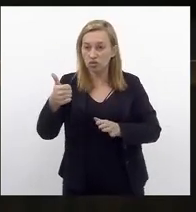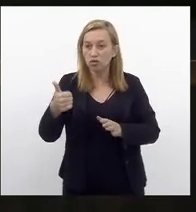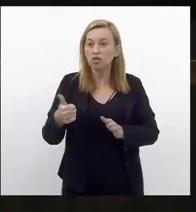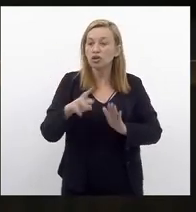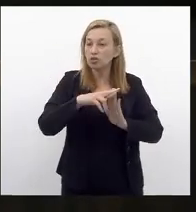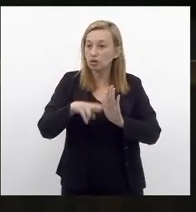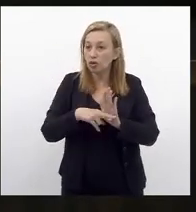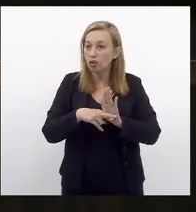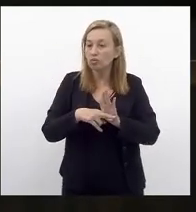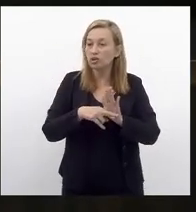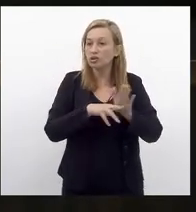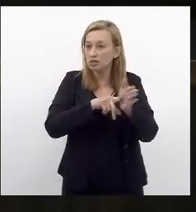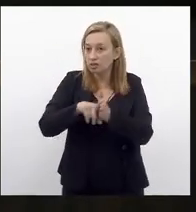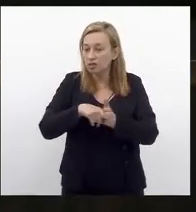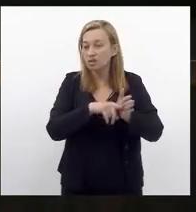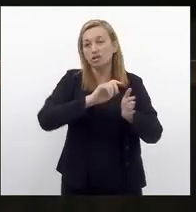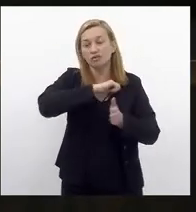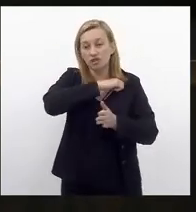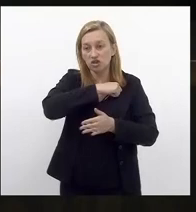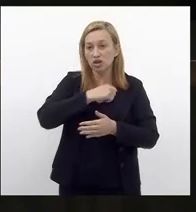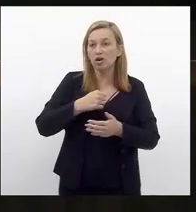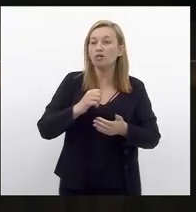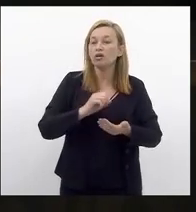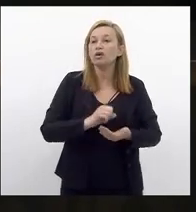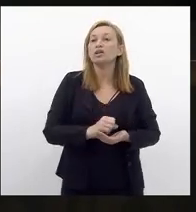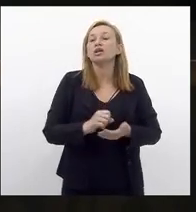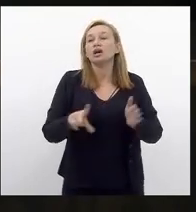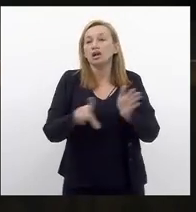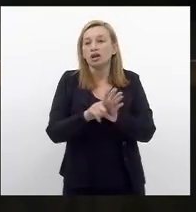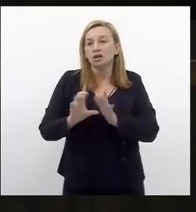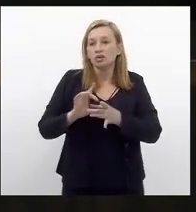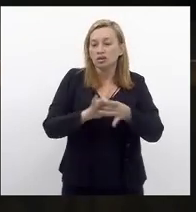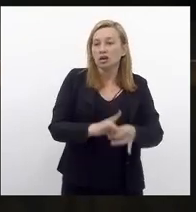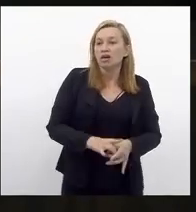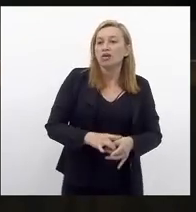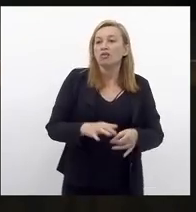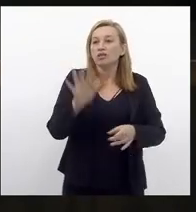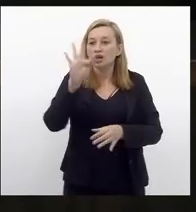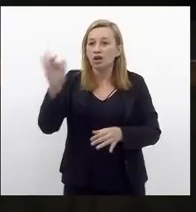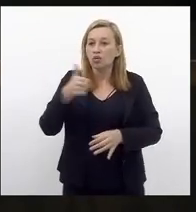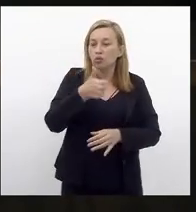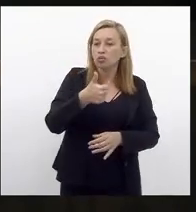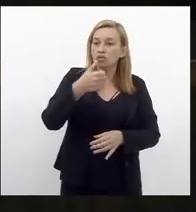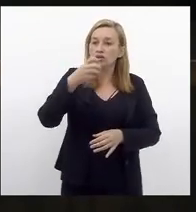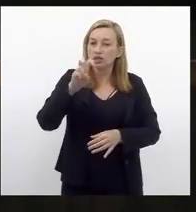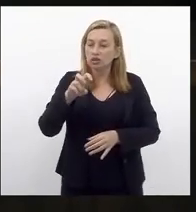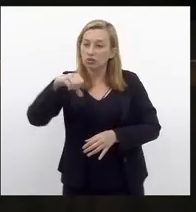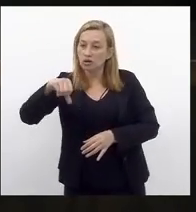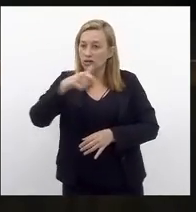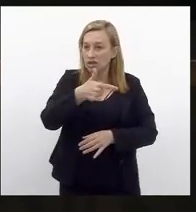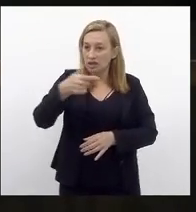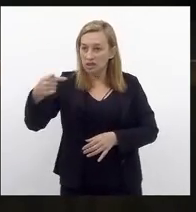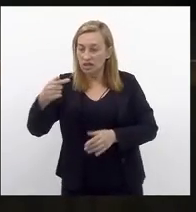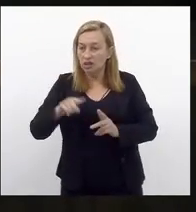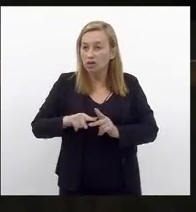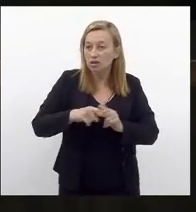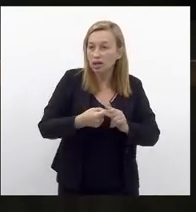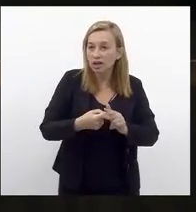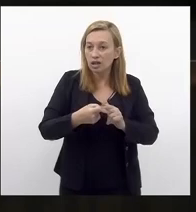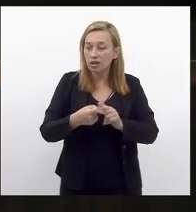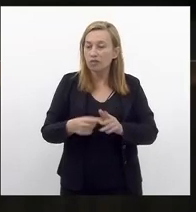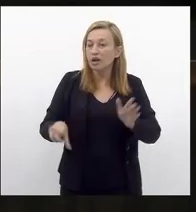e diretrizes fiscais no âmbito do regime de recuperação da lei complementar Federal 159 17 altera